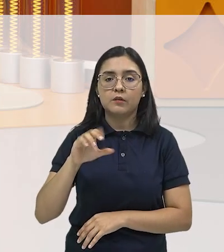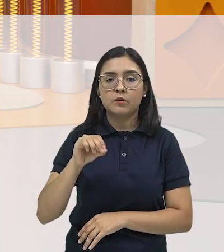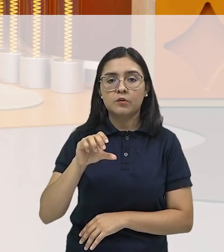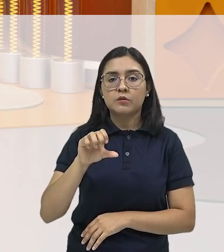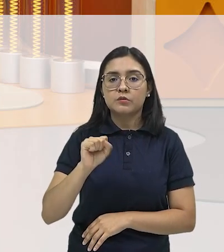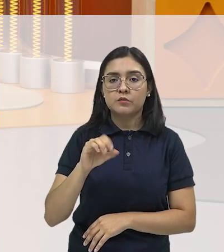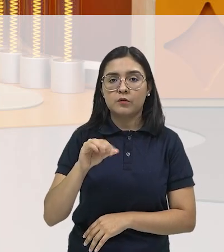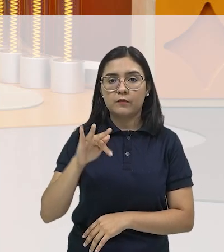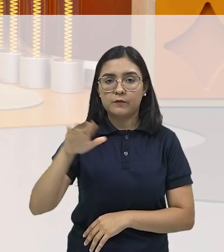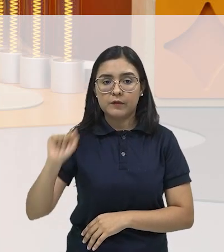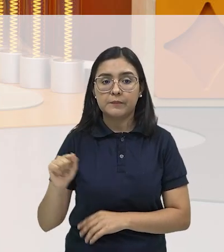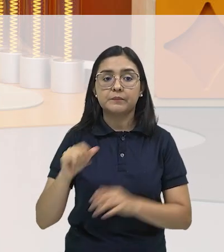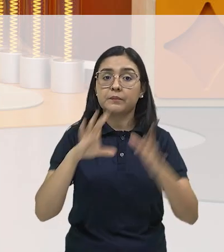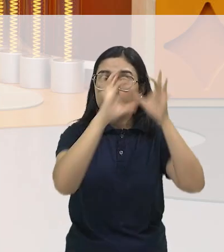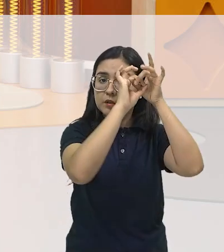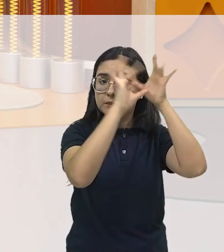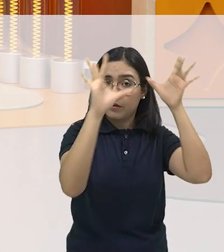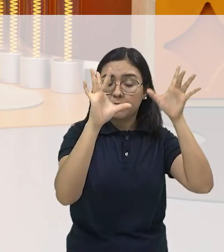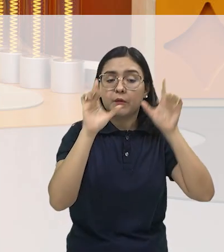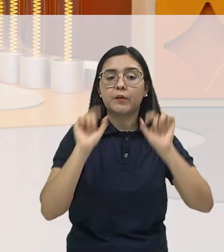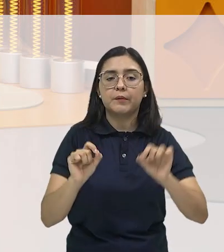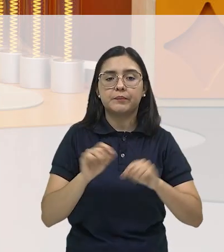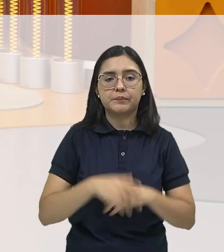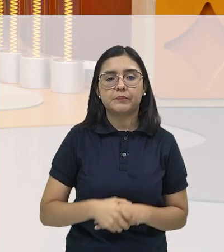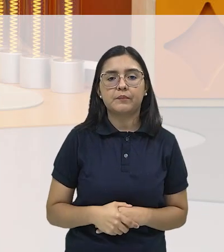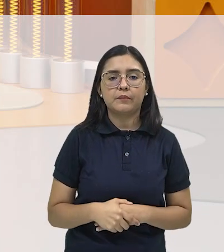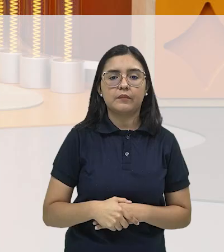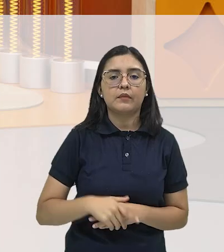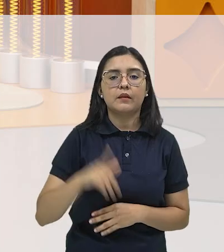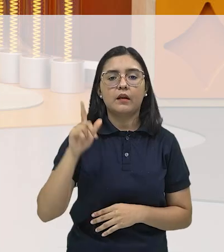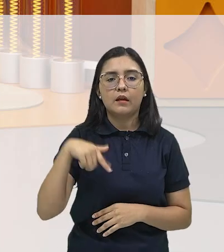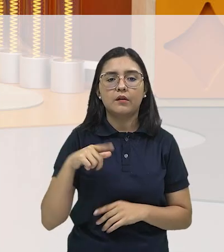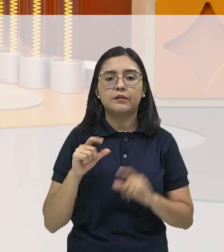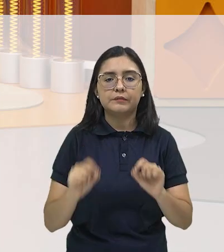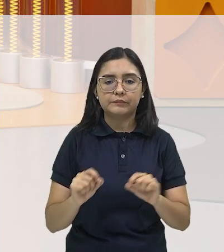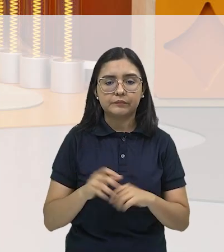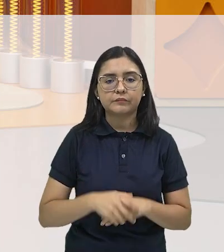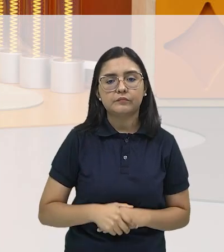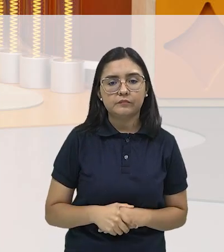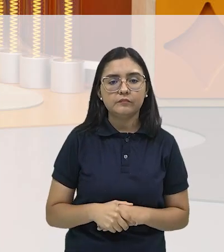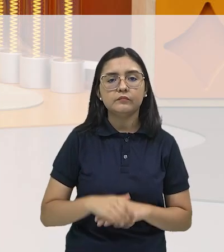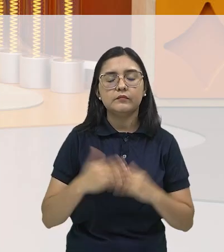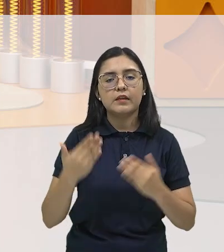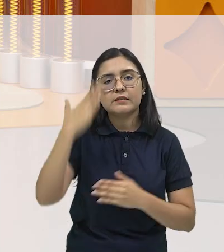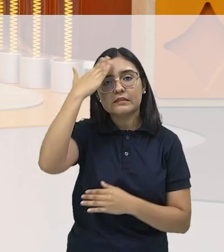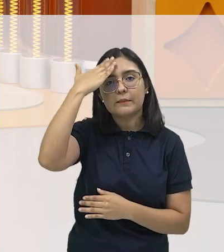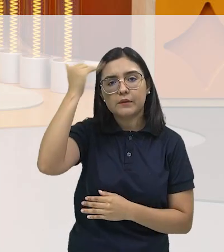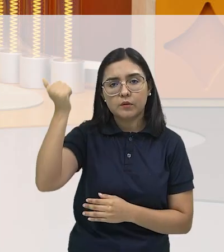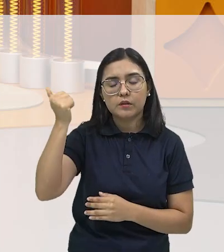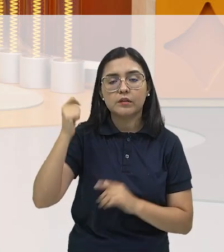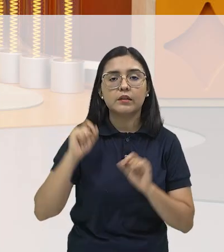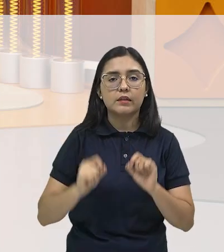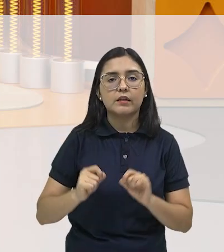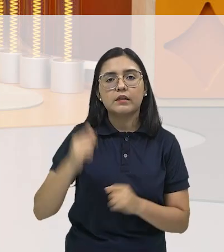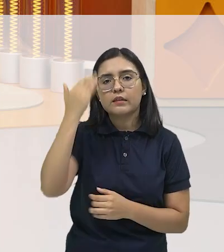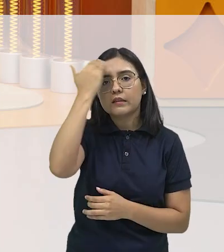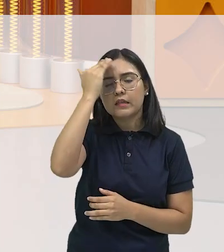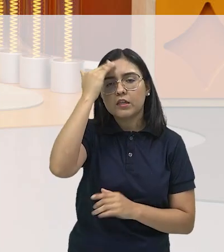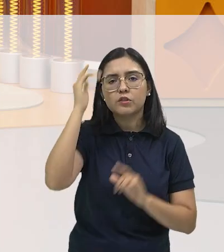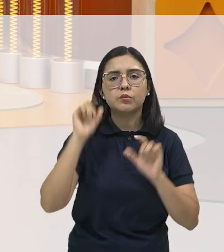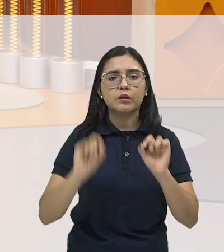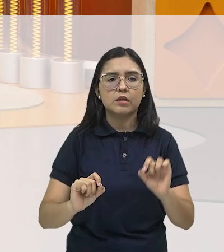ó, liberalismo, então, em sua essência, é quem? É aquele amigo da sabedoria que entende o que